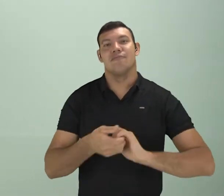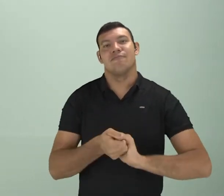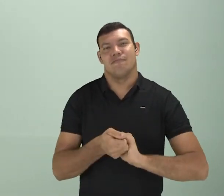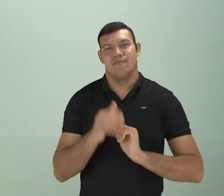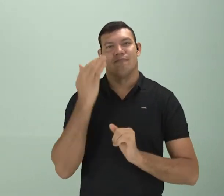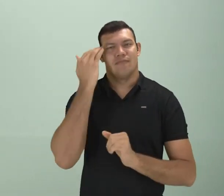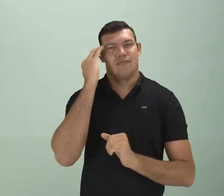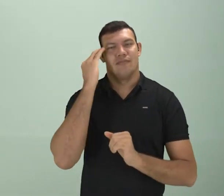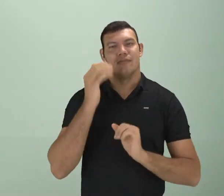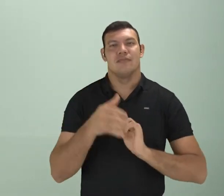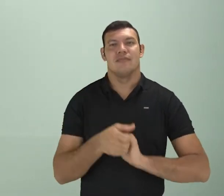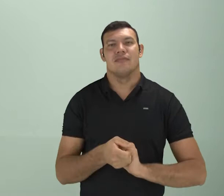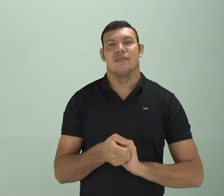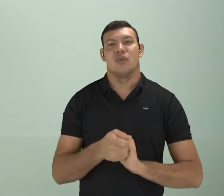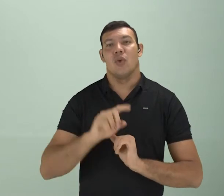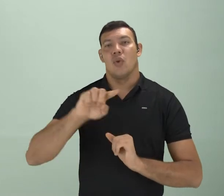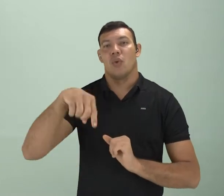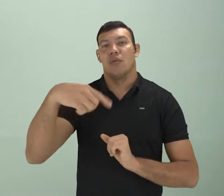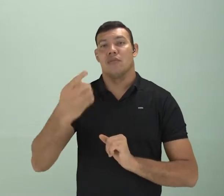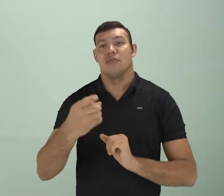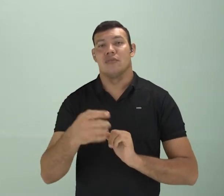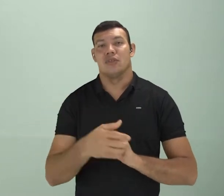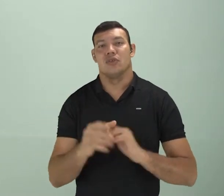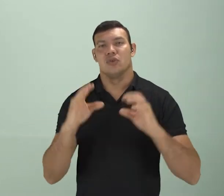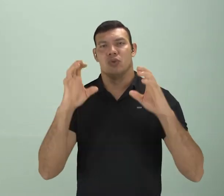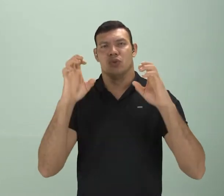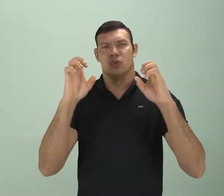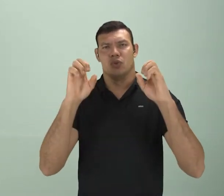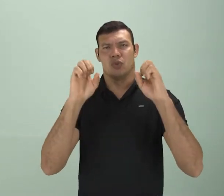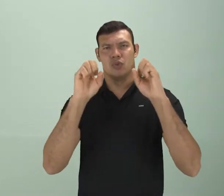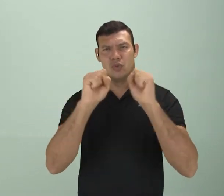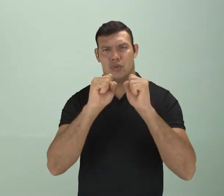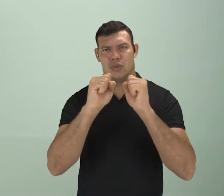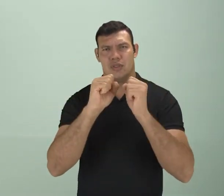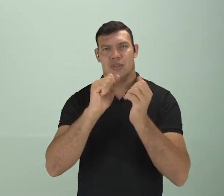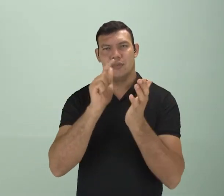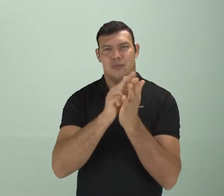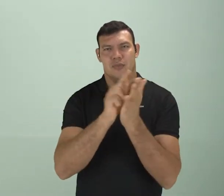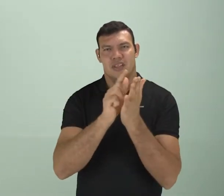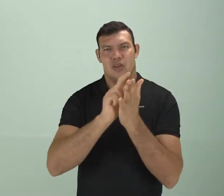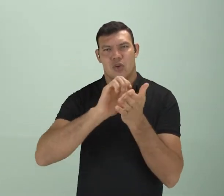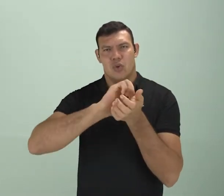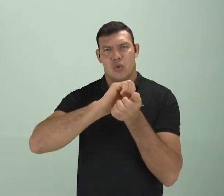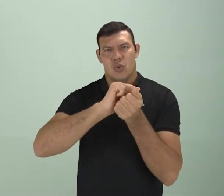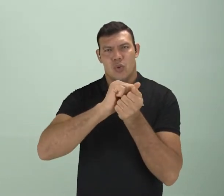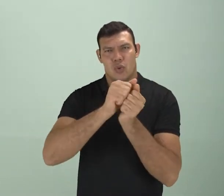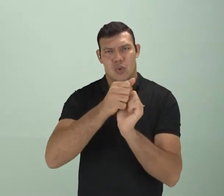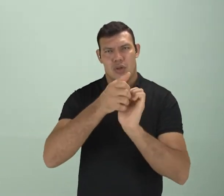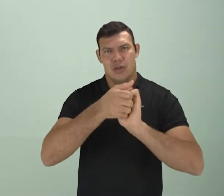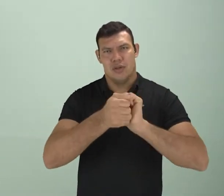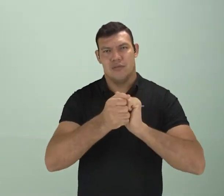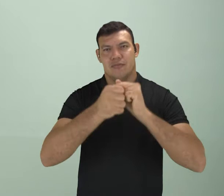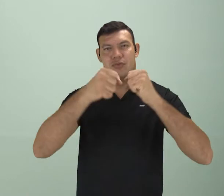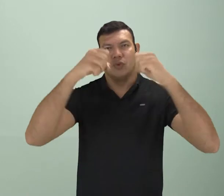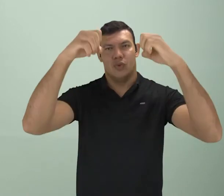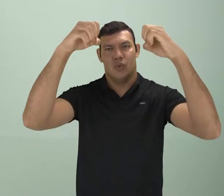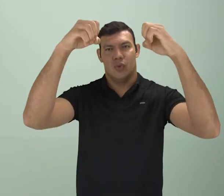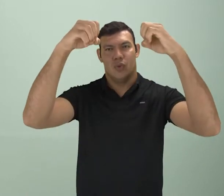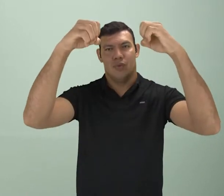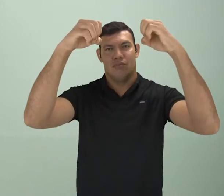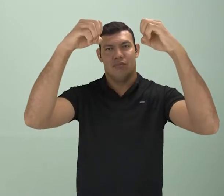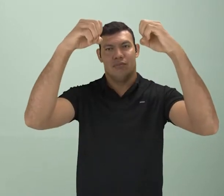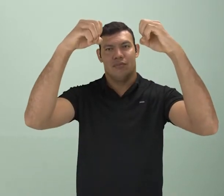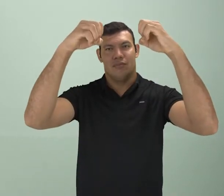bola de papel e o outro papel e a massa os dois juntos formando duas bolinhas de papel então vocês vão soltar essas duas